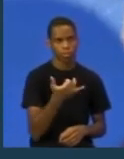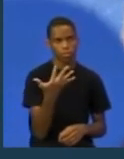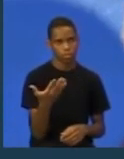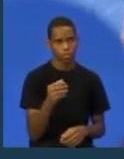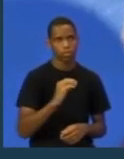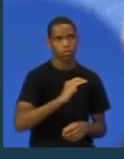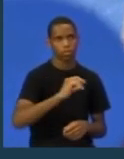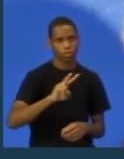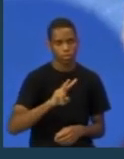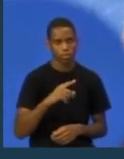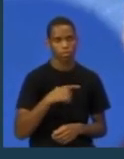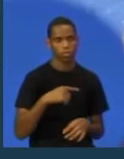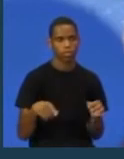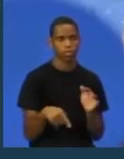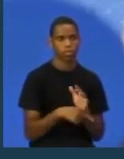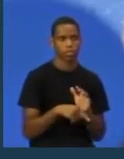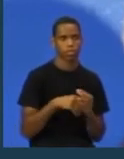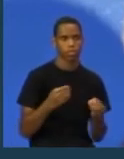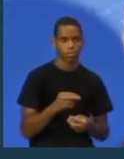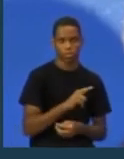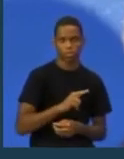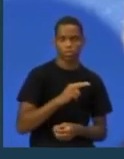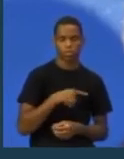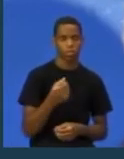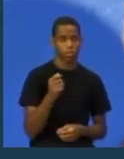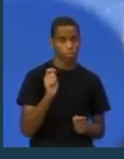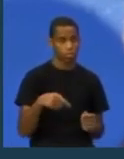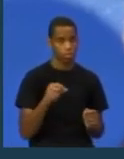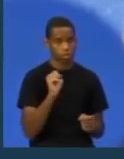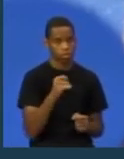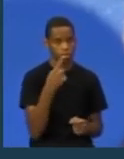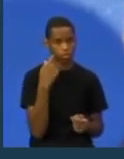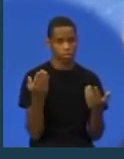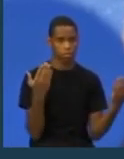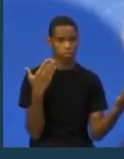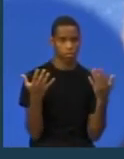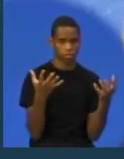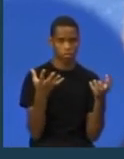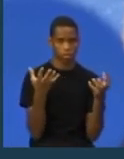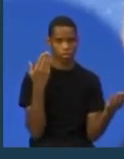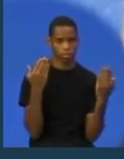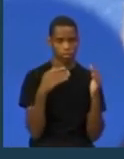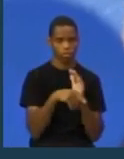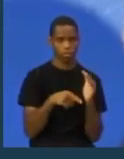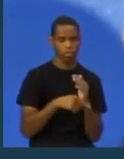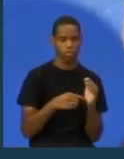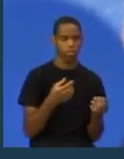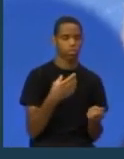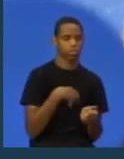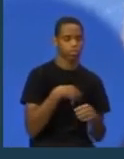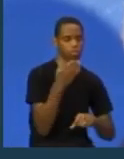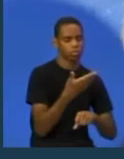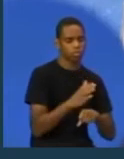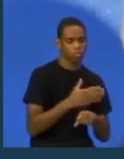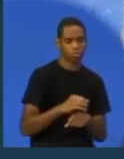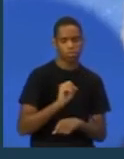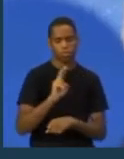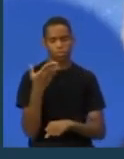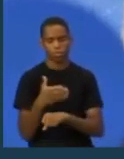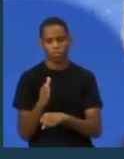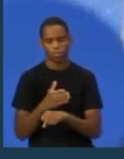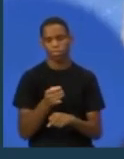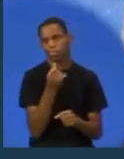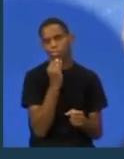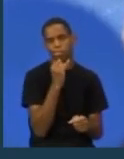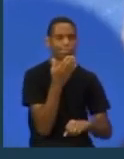coeficiente de variação, ele tem uma aplicabilidade muito grande quando você quer comparar dois métodos, né? Então, eu quero